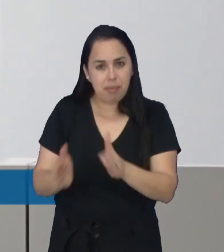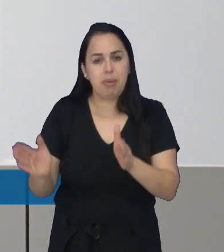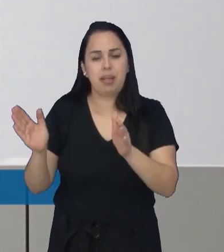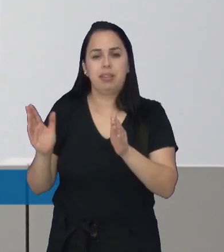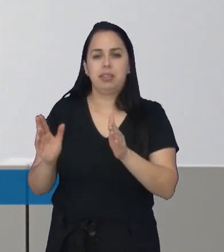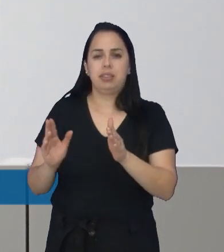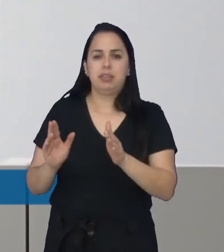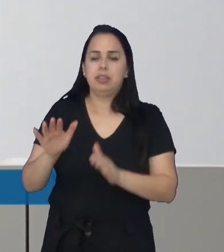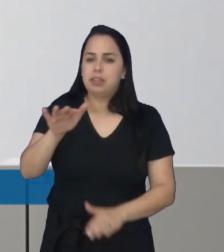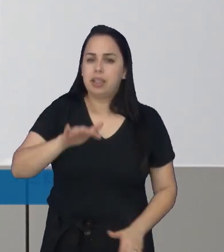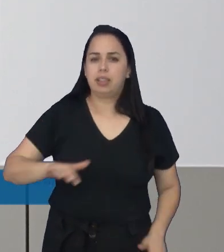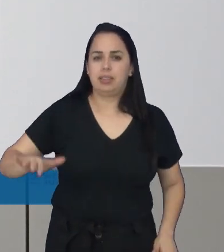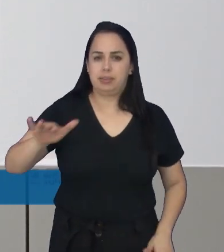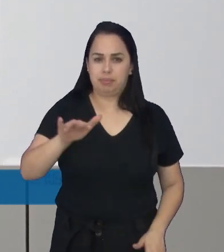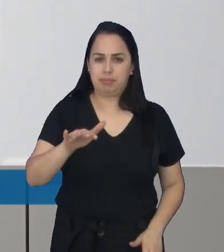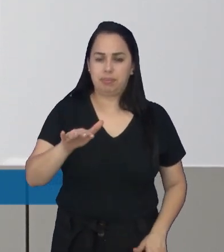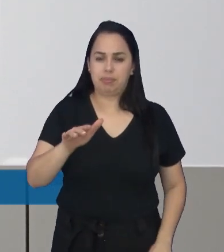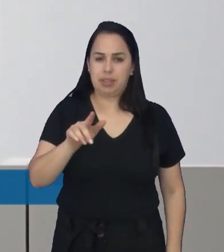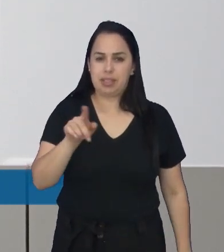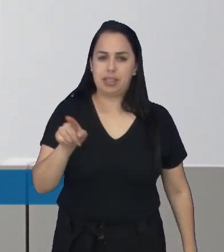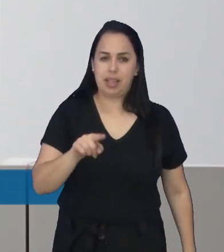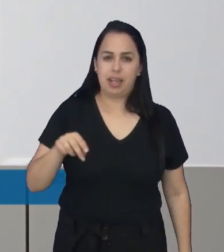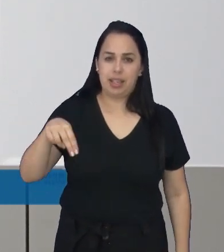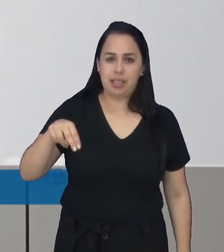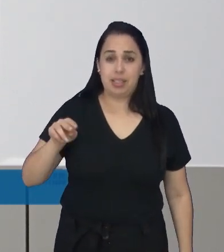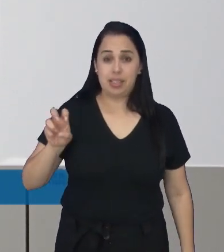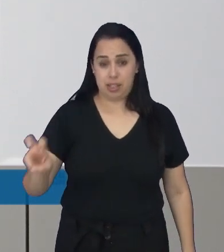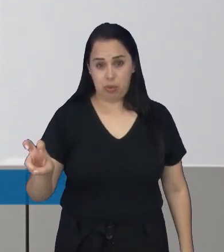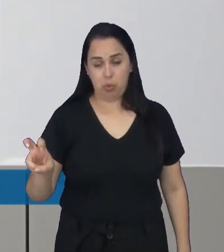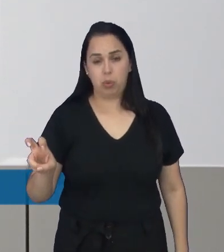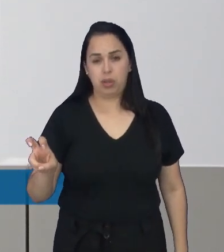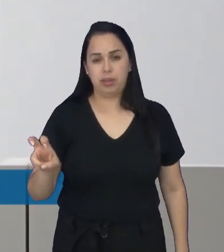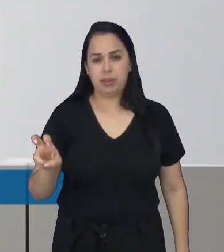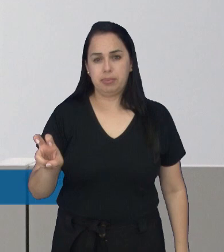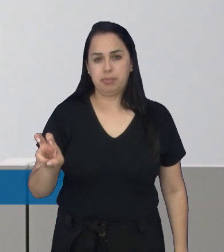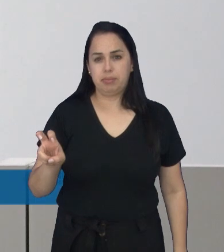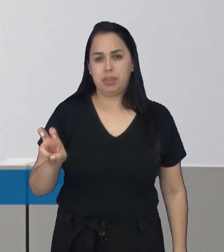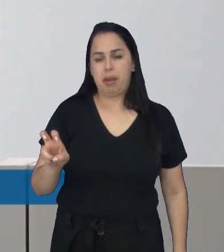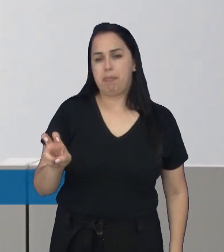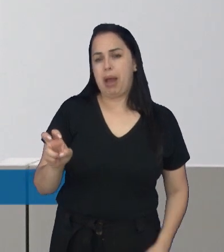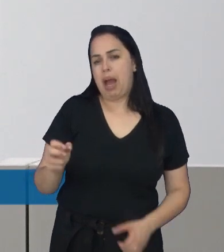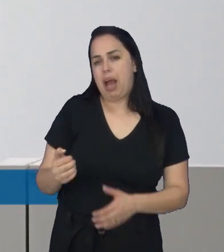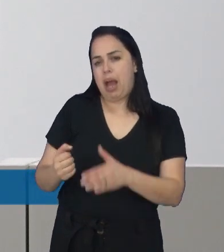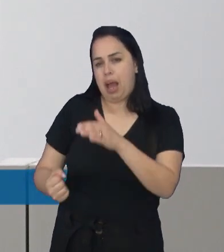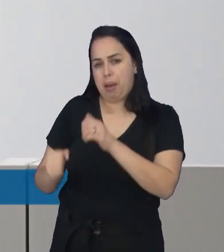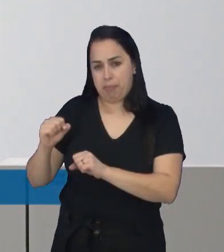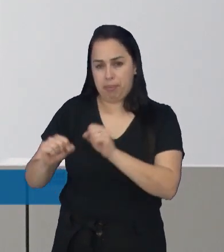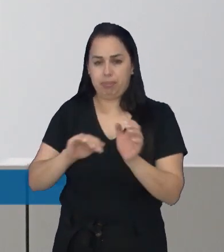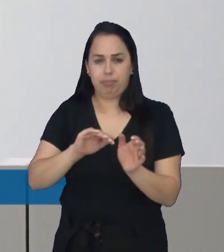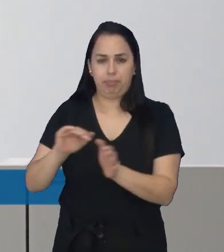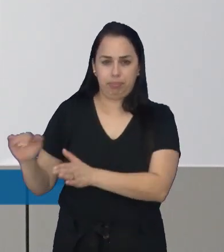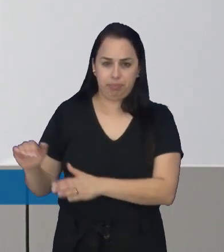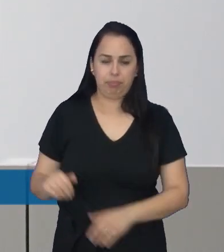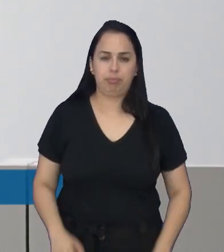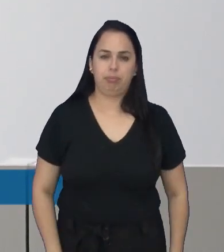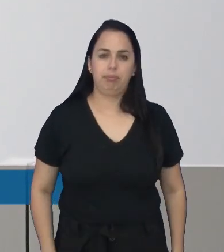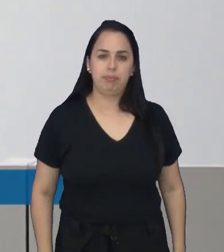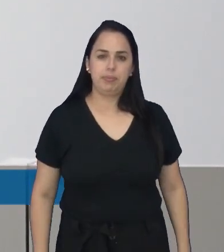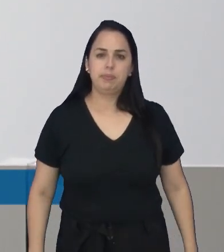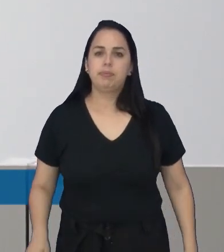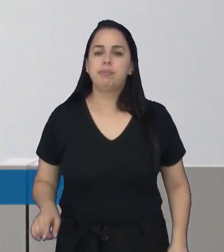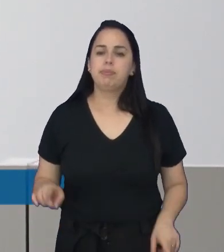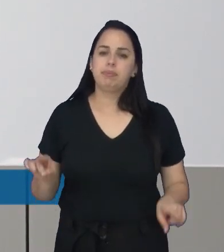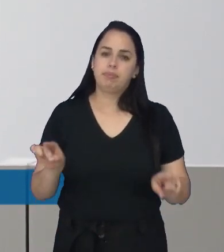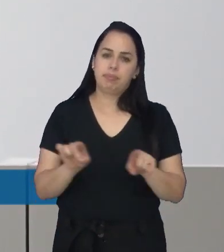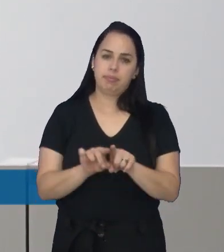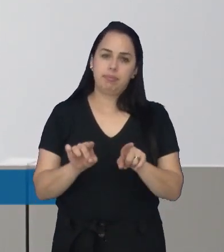sua área nas M5 a uma condição né para uma indústria a né É também a